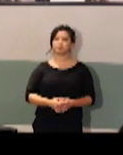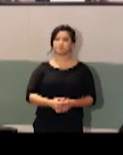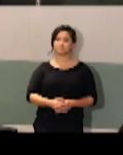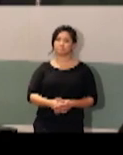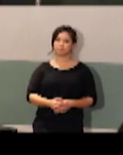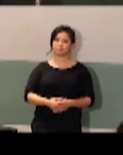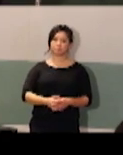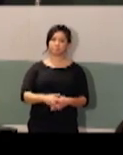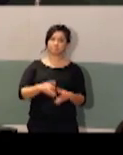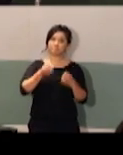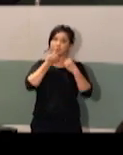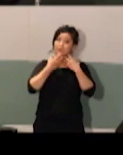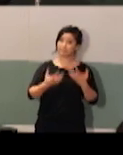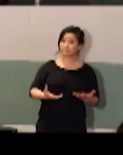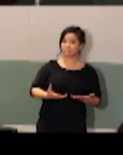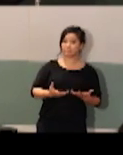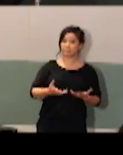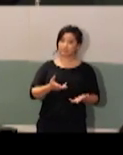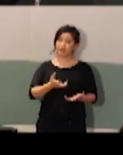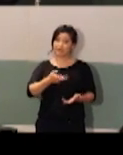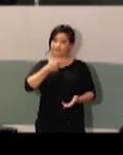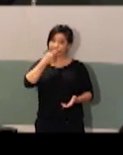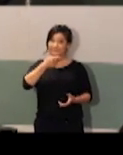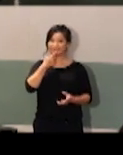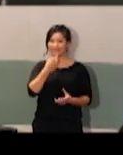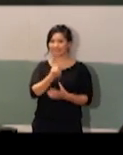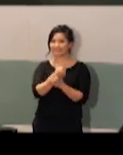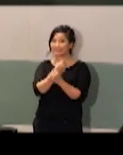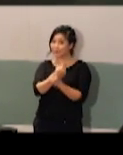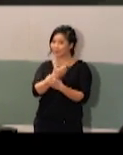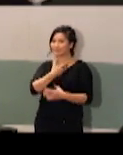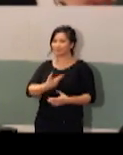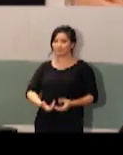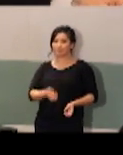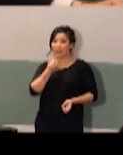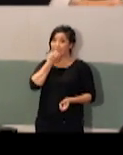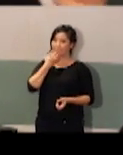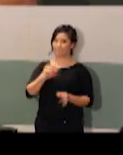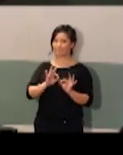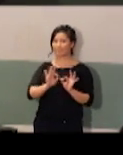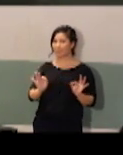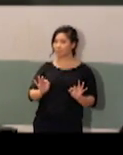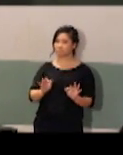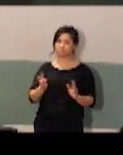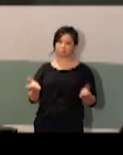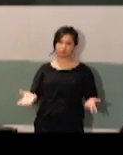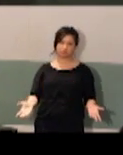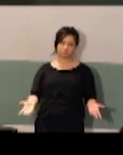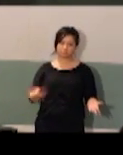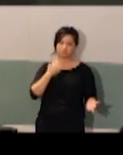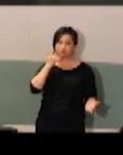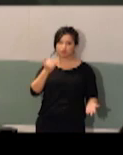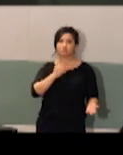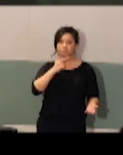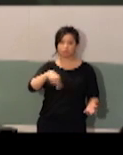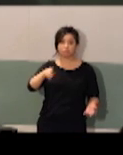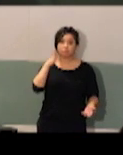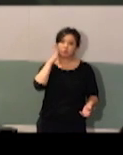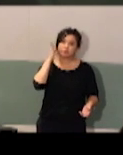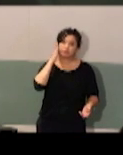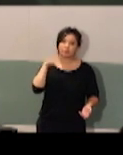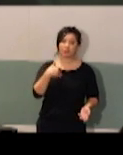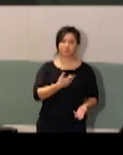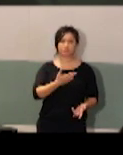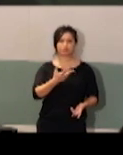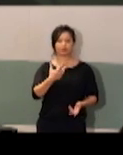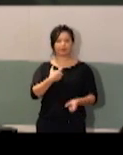Dizer que a segurança pública está bem é uma brincadeira, porque nós vivemos, durante esse período,